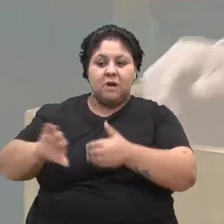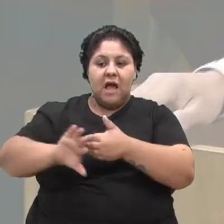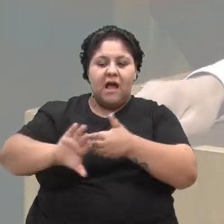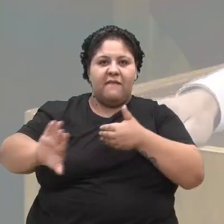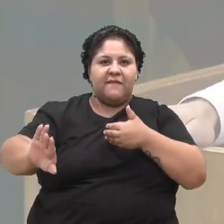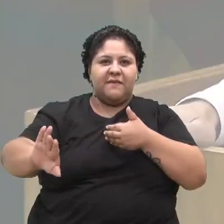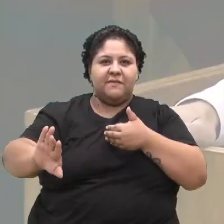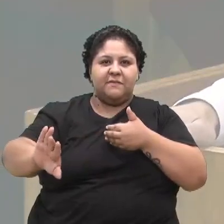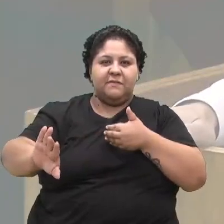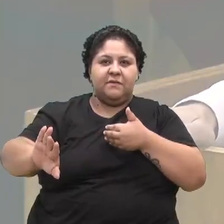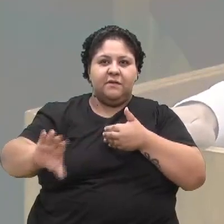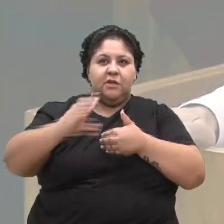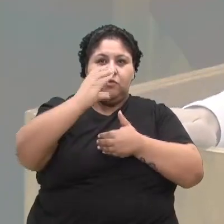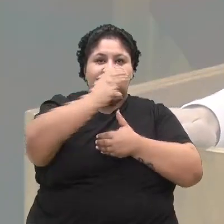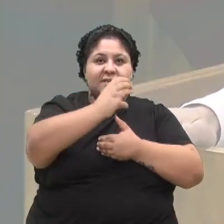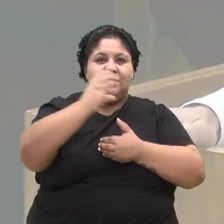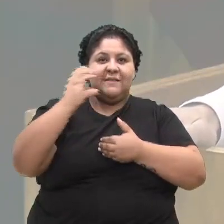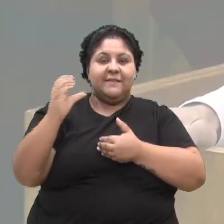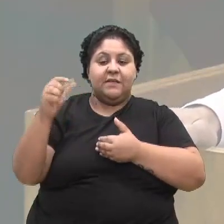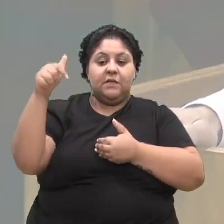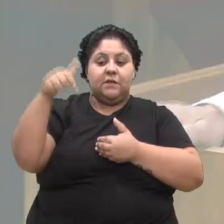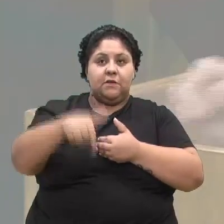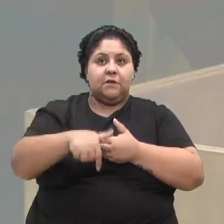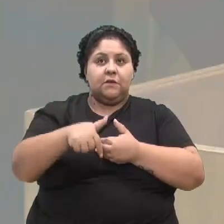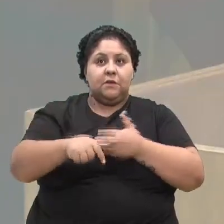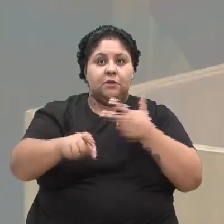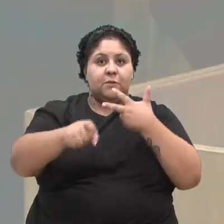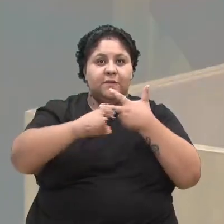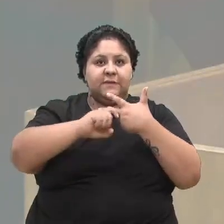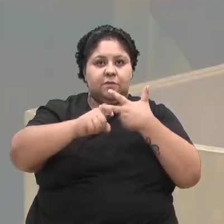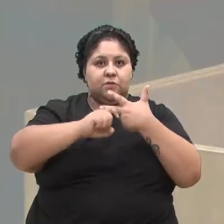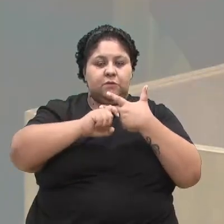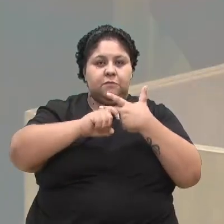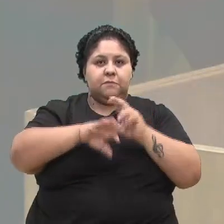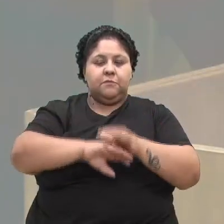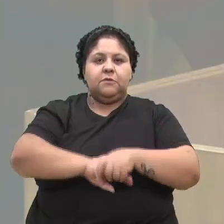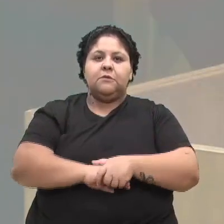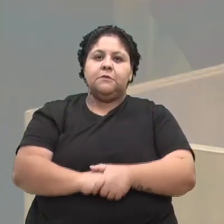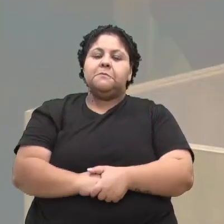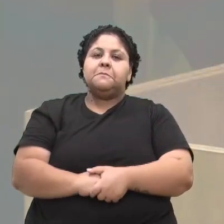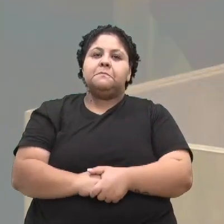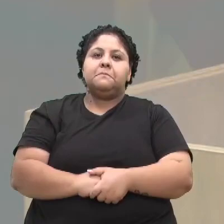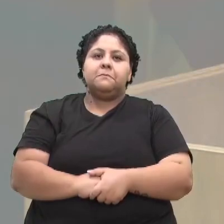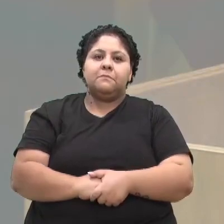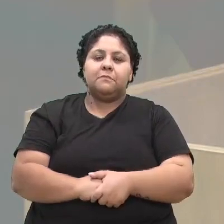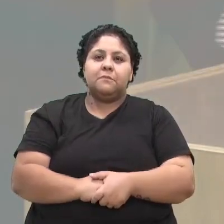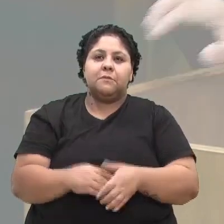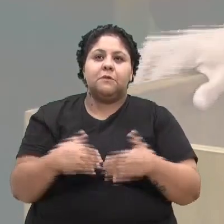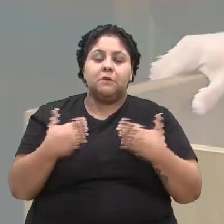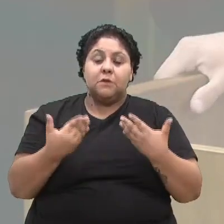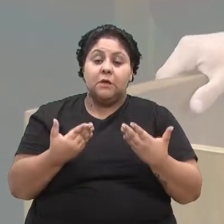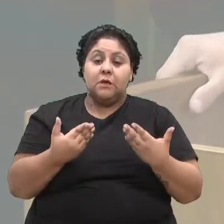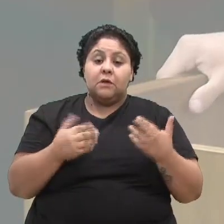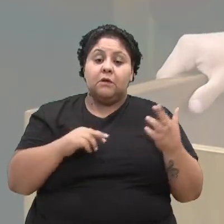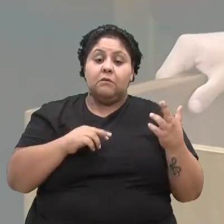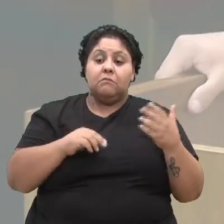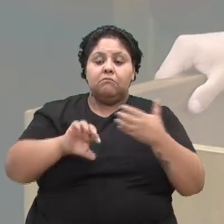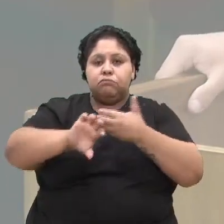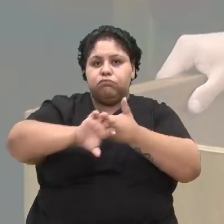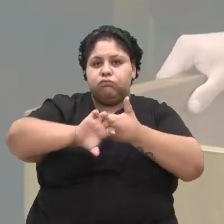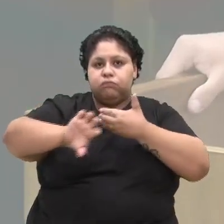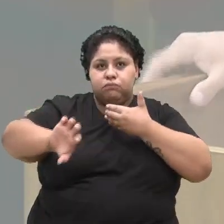afastados e um CC aqui do Executivo. Então, em relação ao afastamento